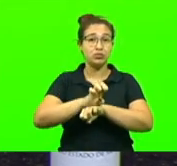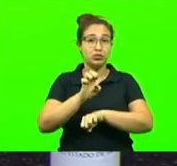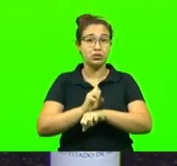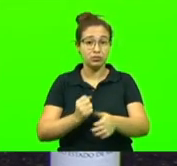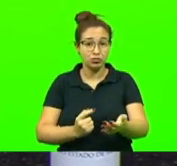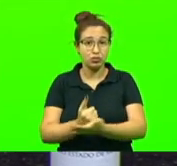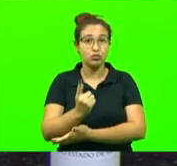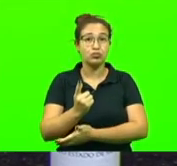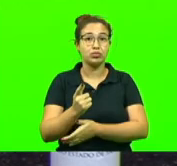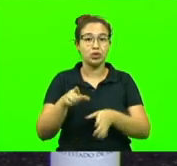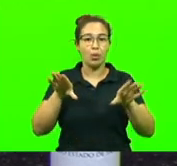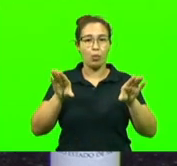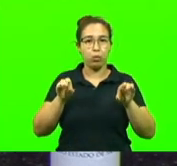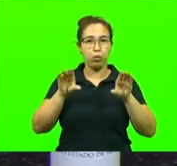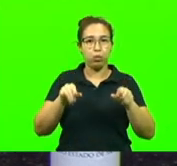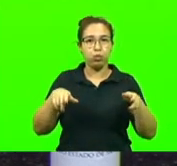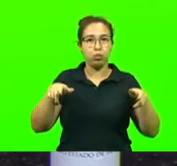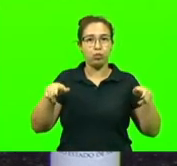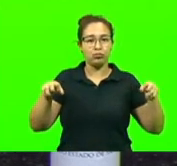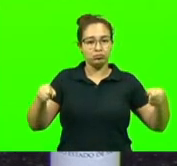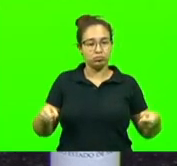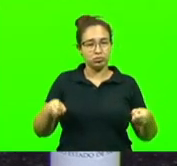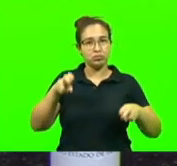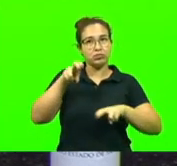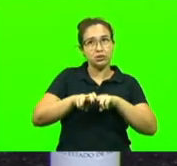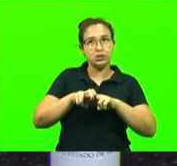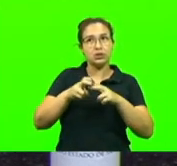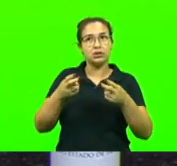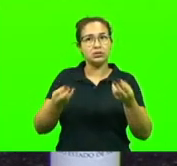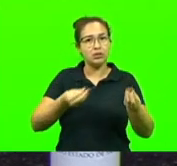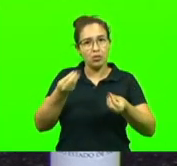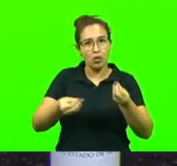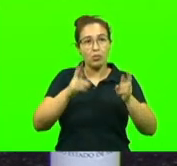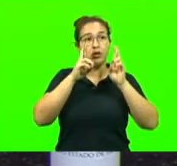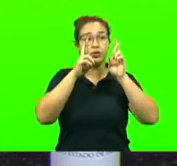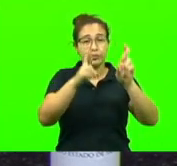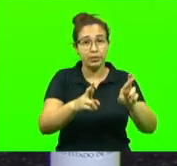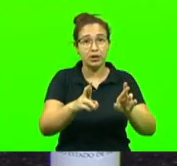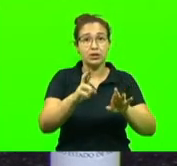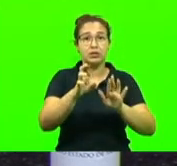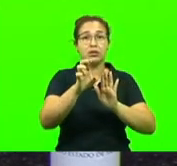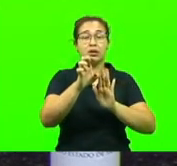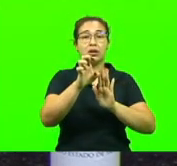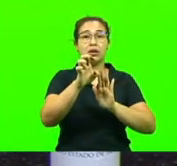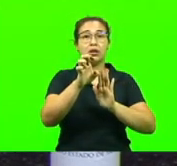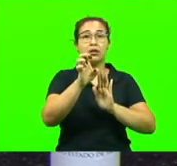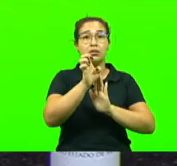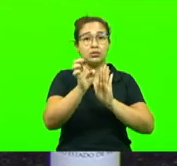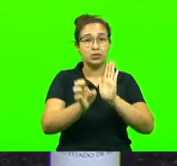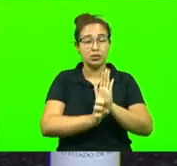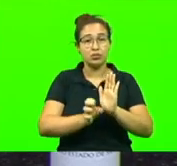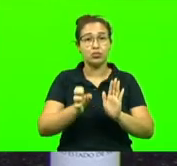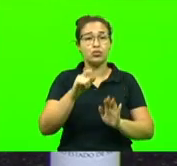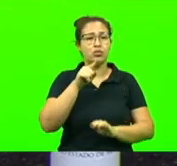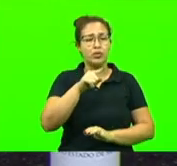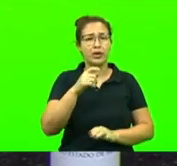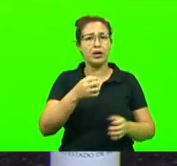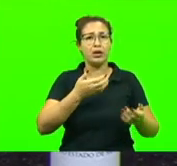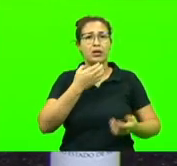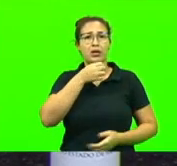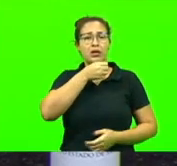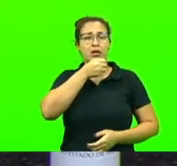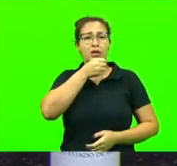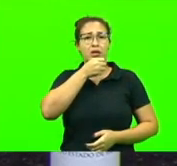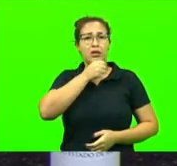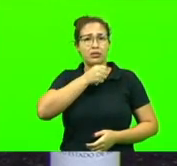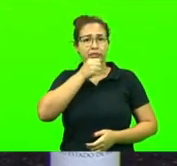poltronas para que possa trazer um pouquinho de salubridade, respeitar o Estatuto do Idoso, respeitar as pessoas que